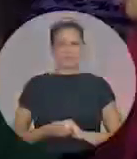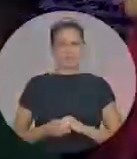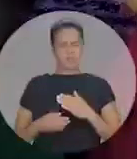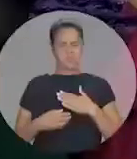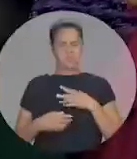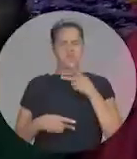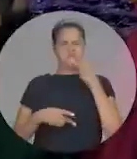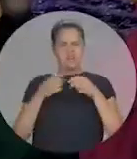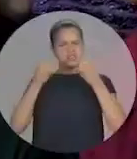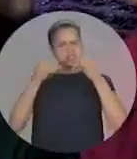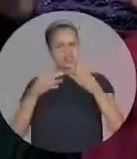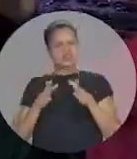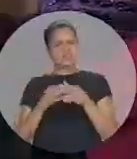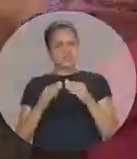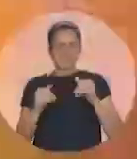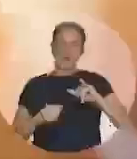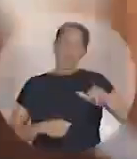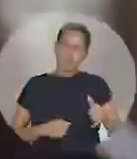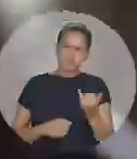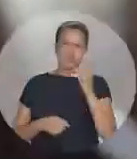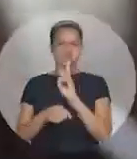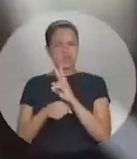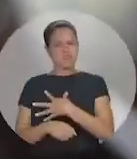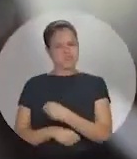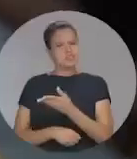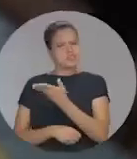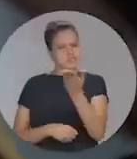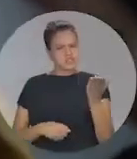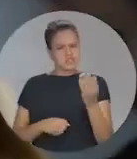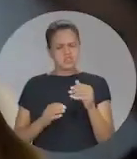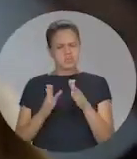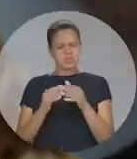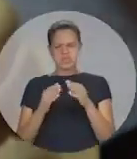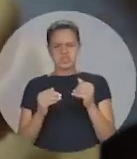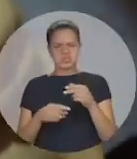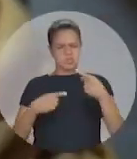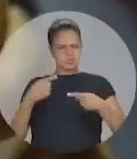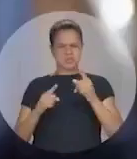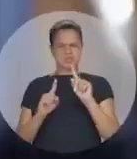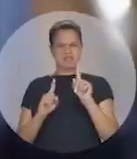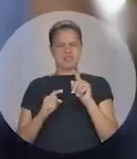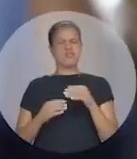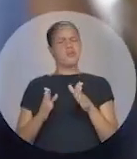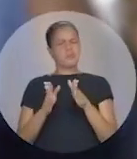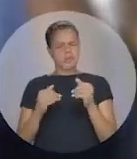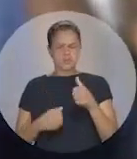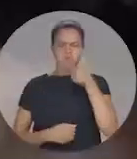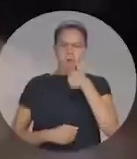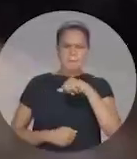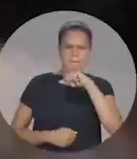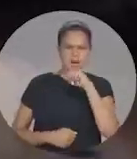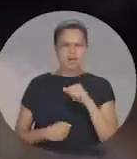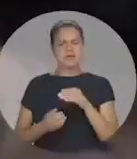E quando eu abro a boca e falo pra vocês que estou pedindo uma oportunidade de cuidar dos filhos de vocês, eu não estou pedindo só como política, não. Eu estou pedindo como uma